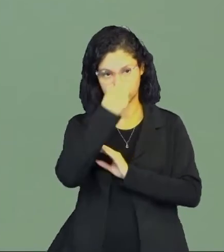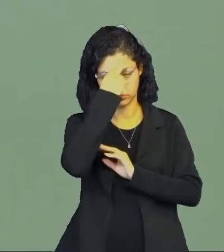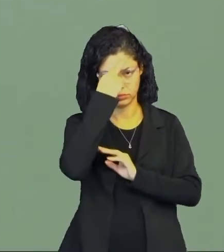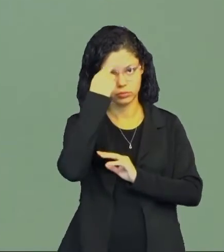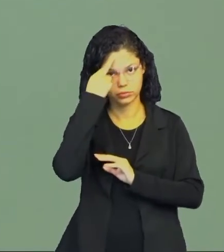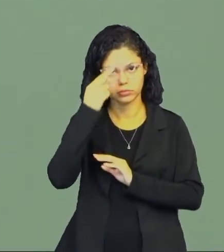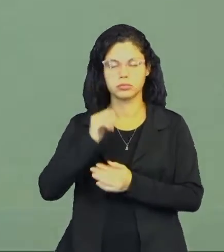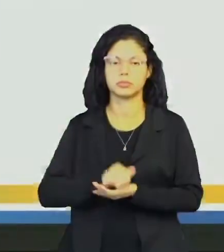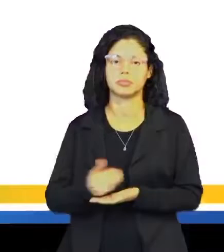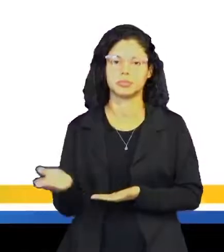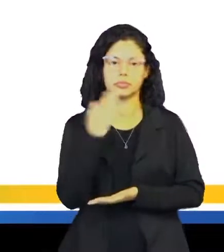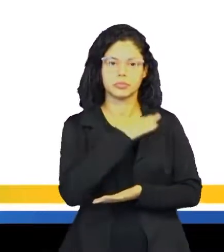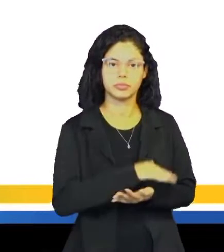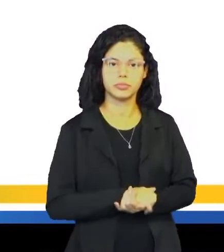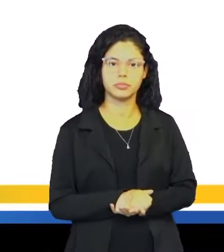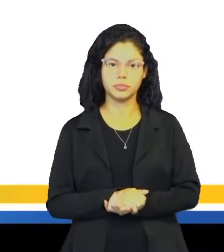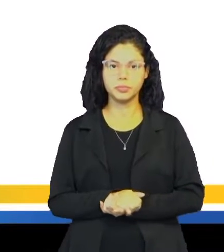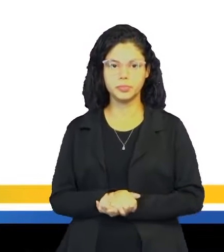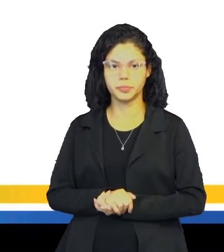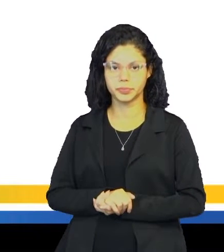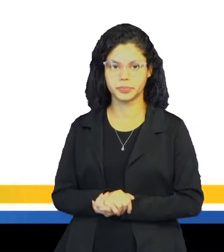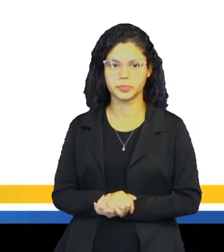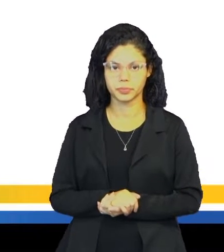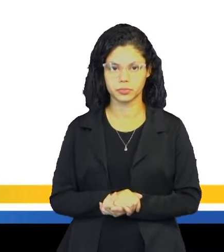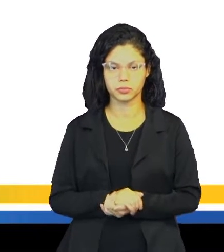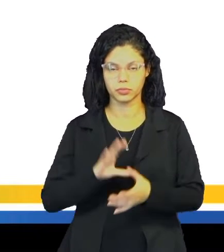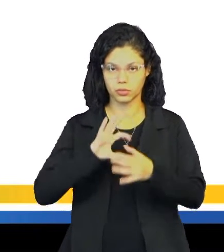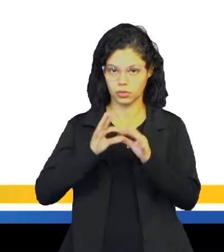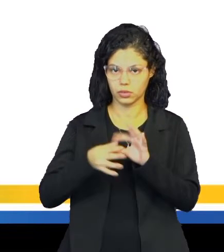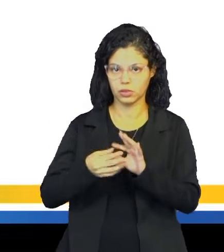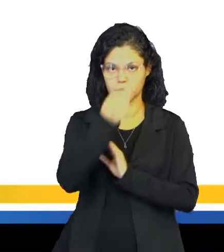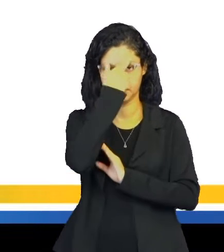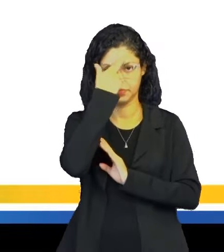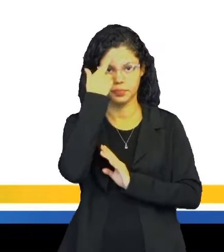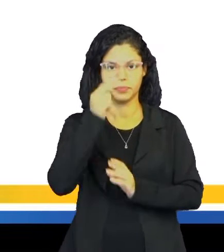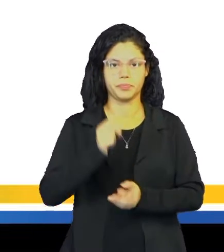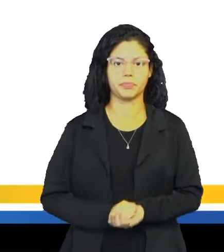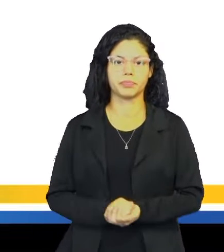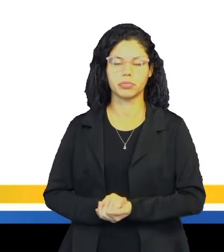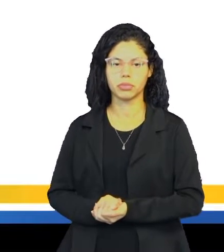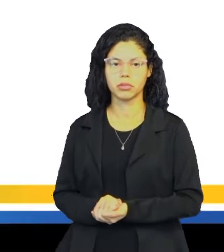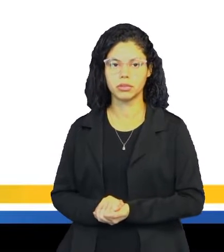fatos históricos. Vamos lá? O contexto histórico